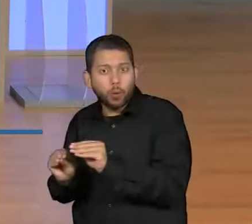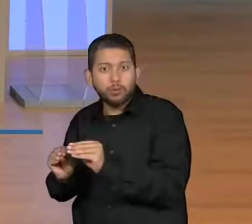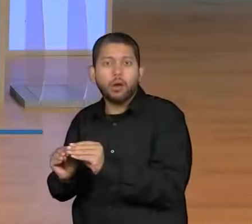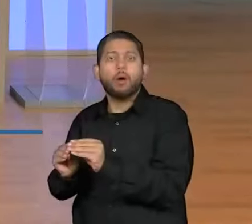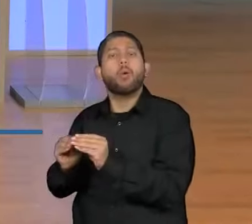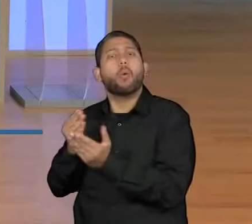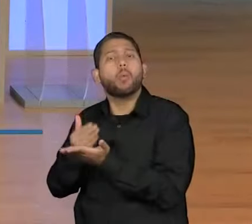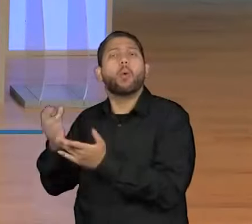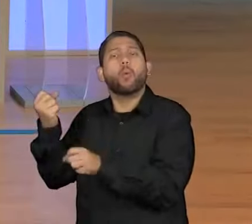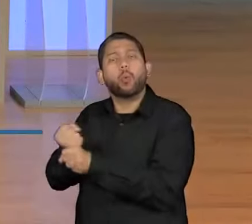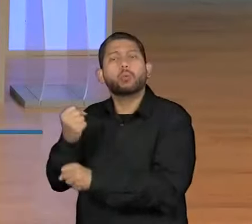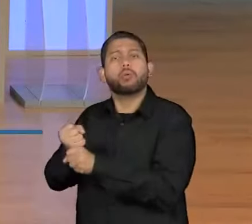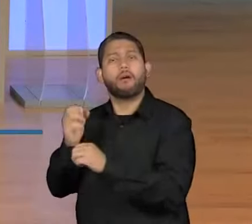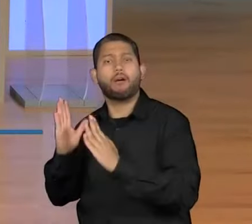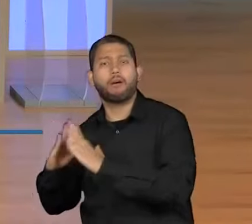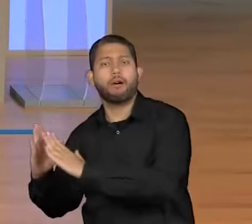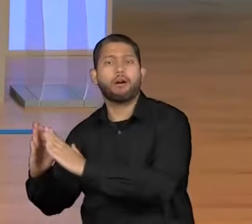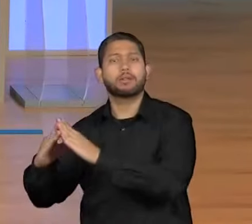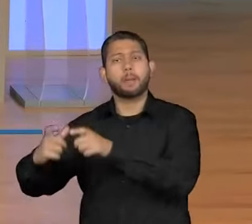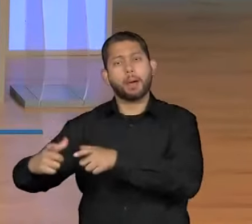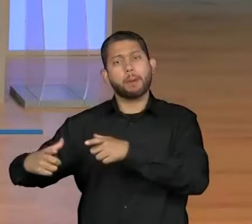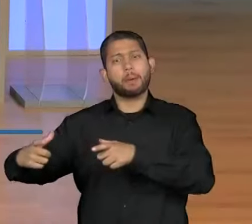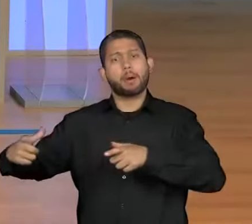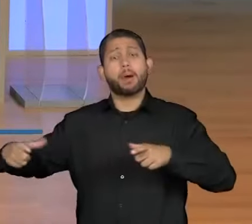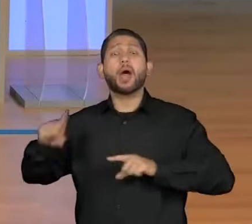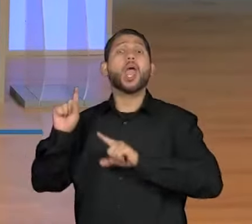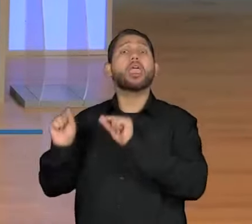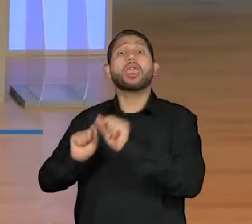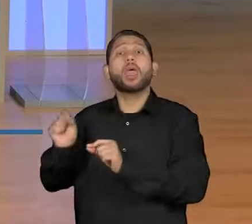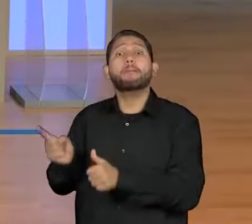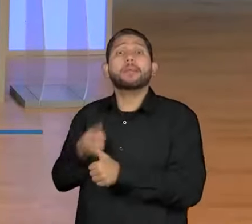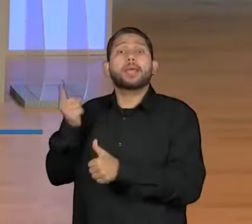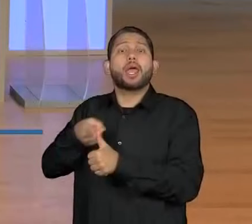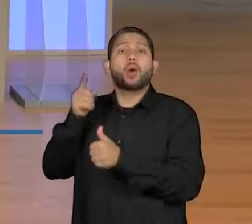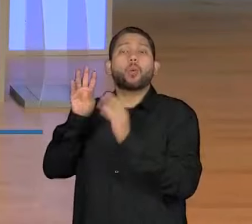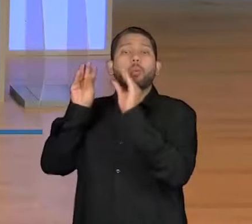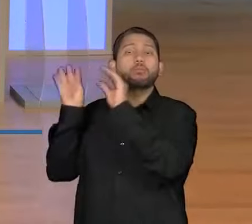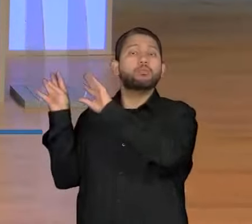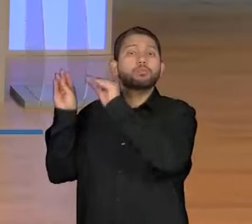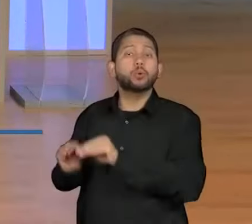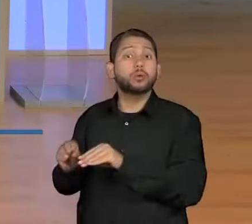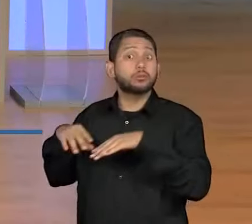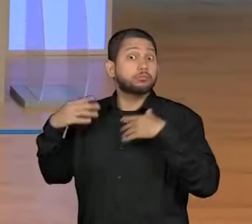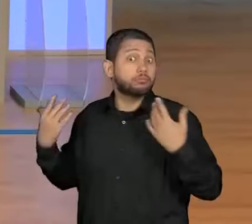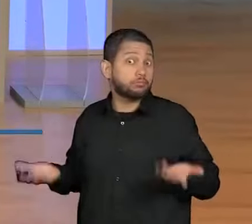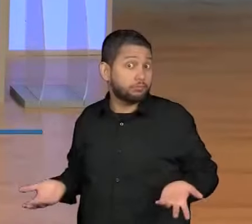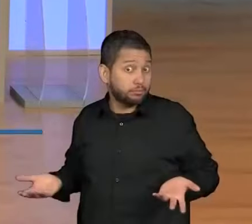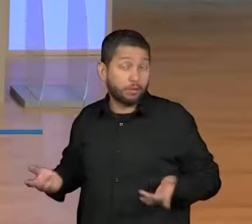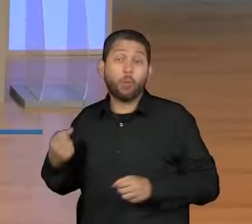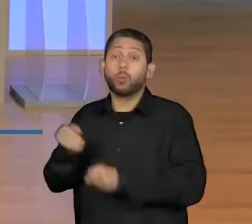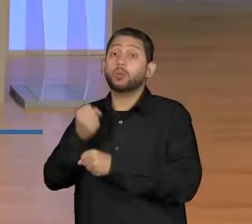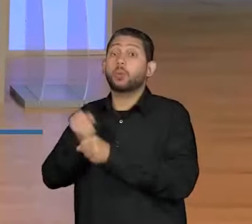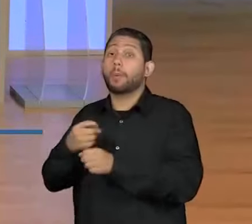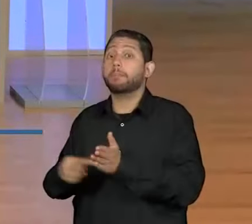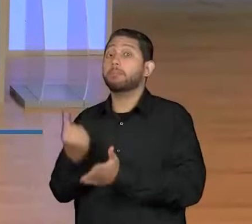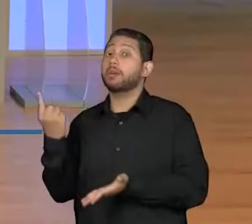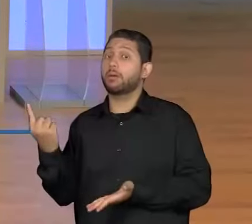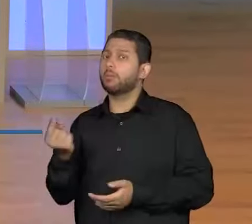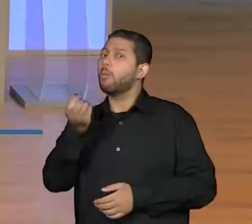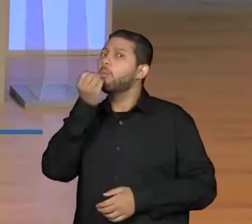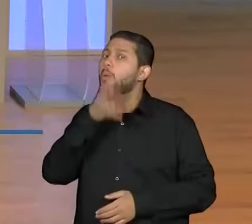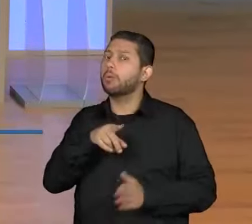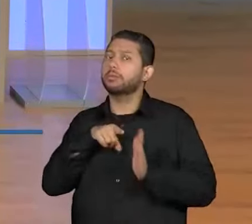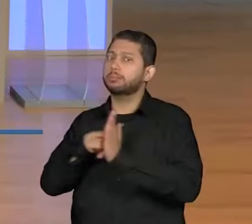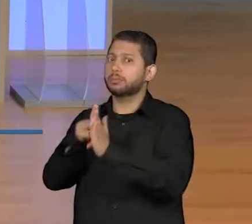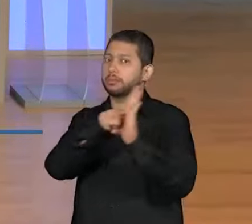cultural da cidade, para o desenvolvimento histórico. Então, olha, tem muita coisa para pesquisar sobre cada cidade. E o estado de São